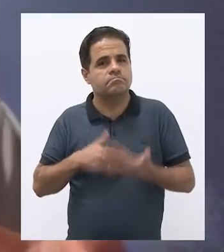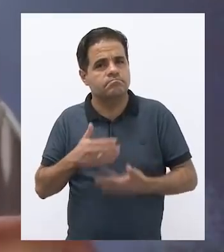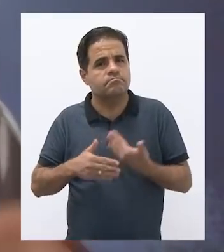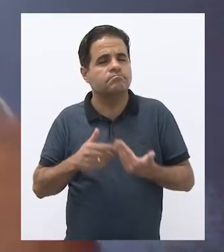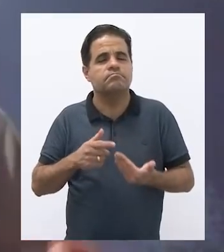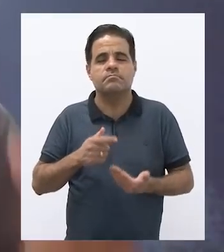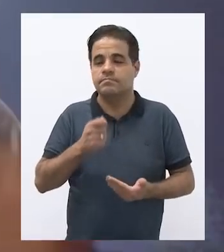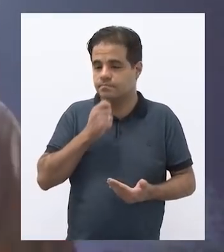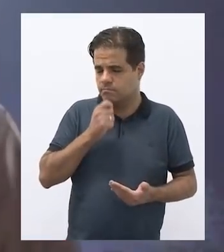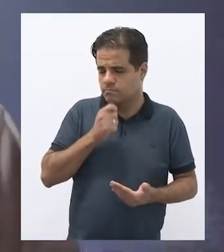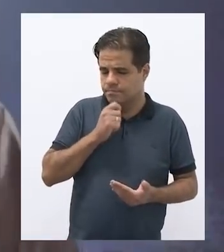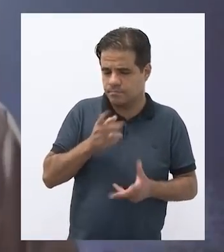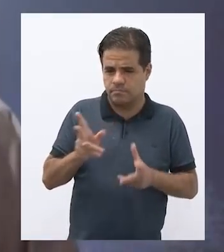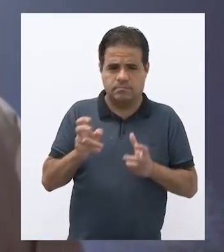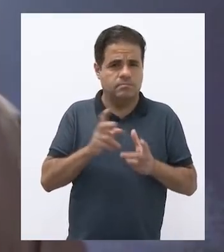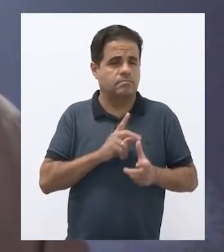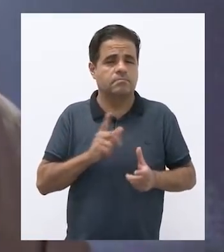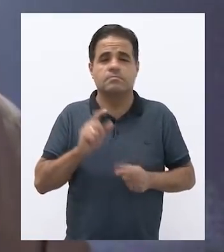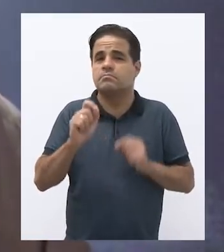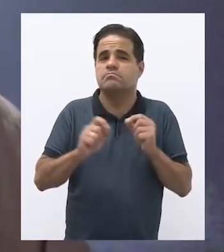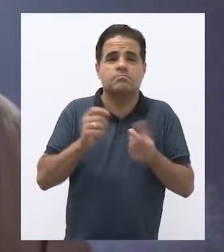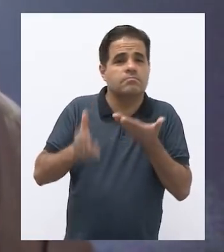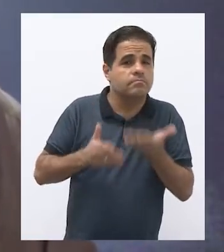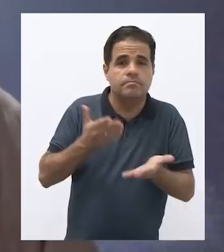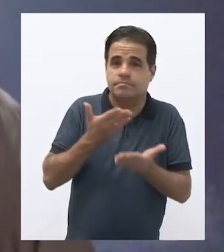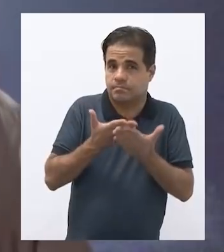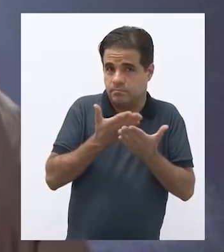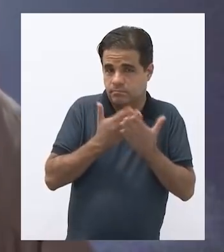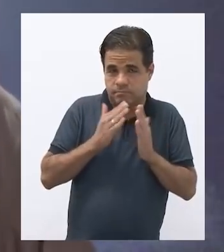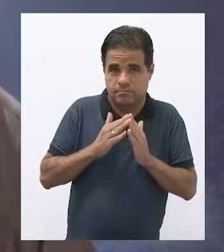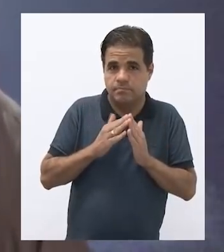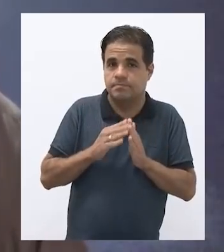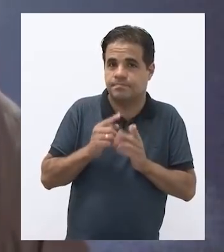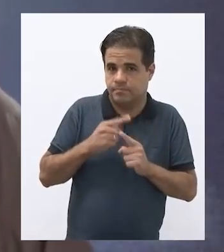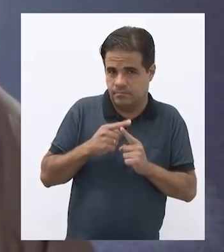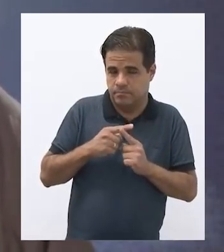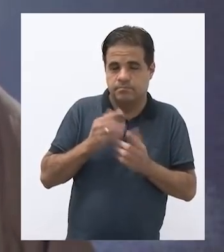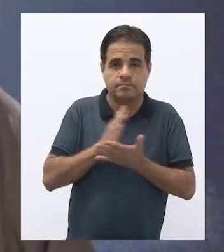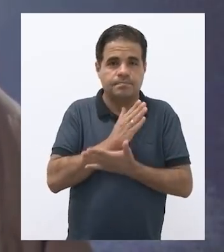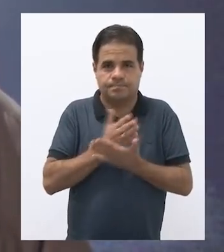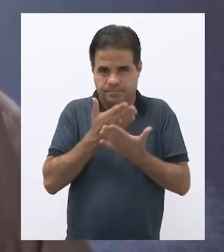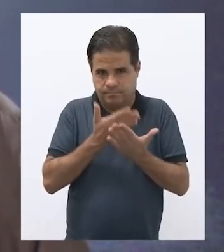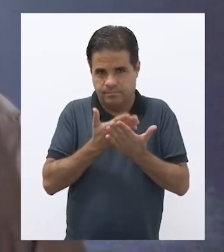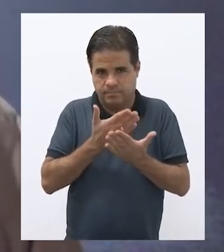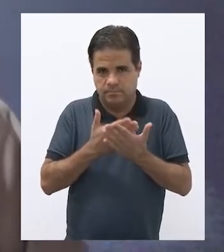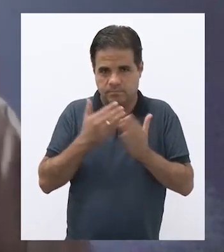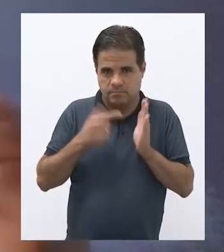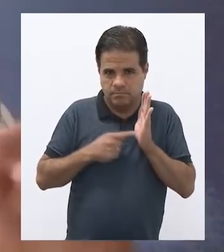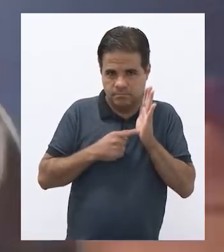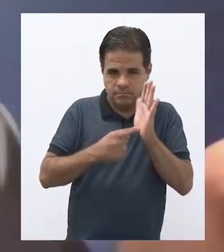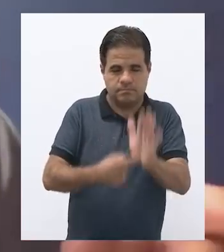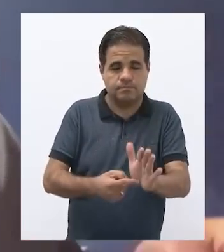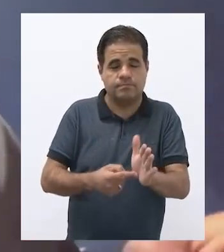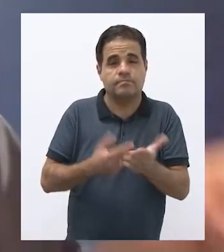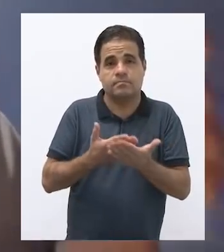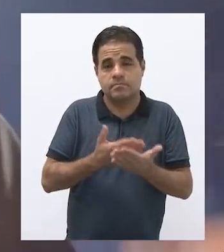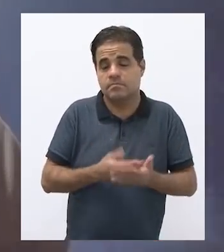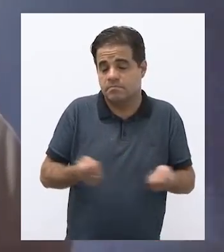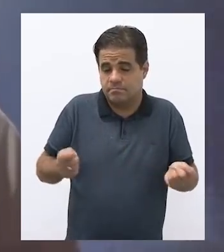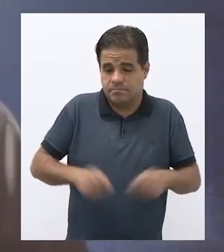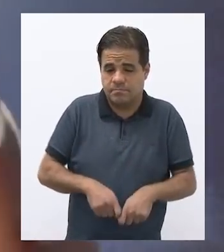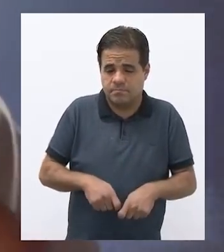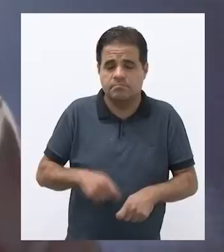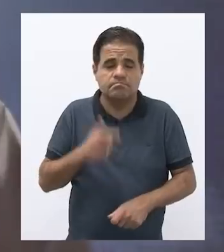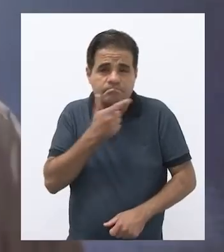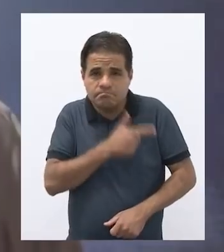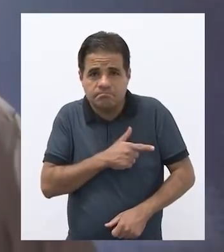eles tivessem a percepção de que se trata de uma escola. Porque alguns estudos saíram recentemente e mostram que a capacidade dessa turma de